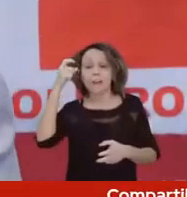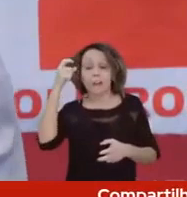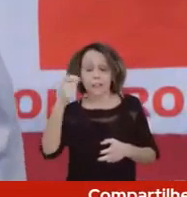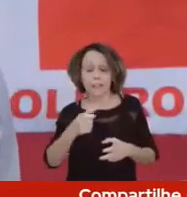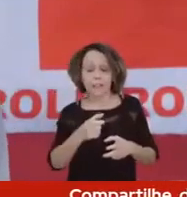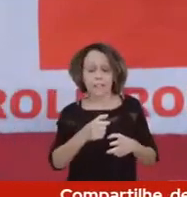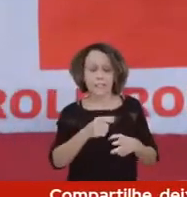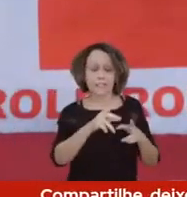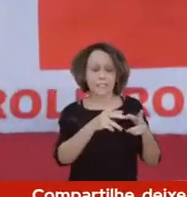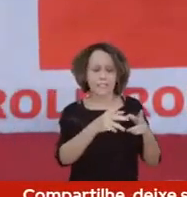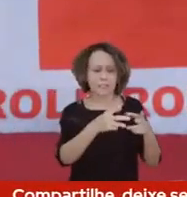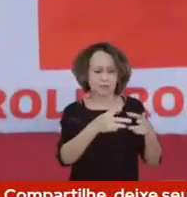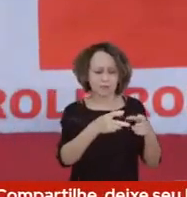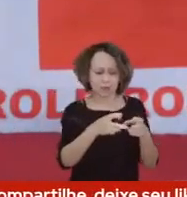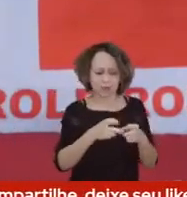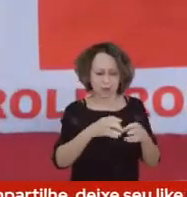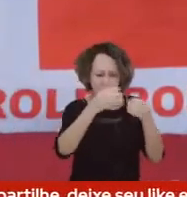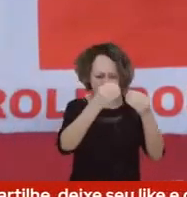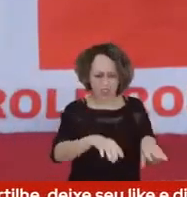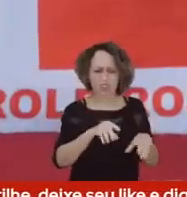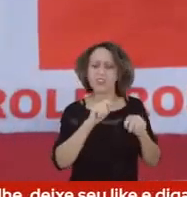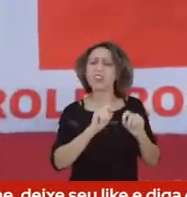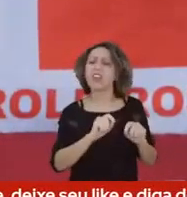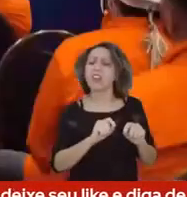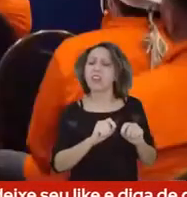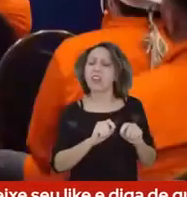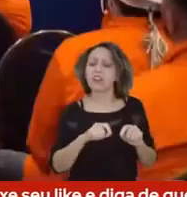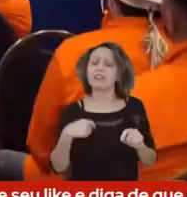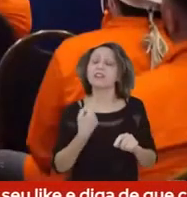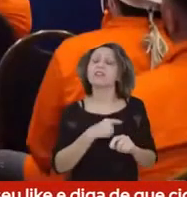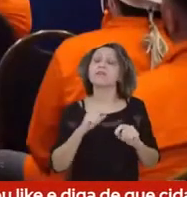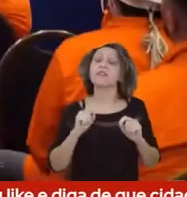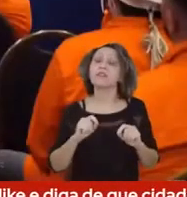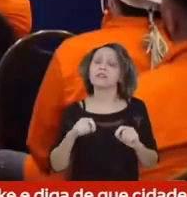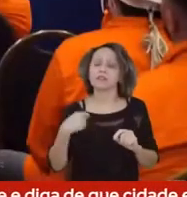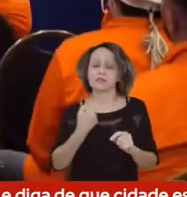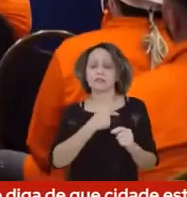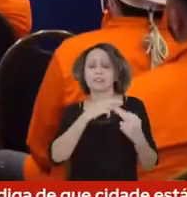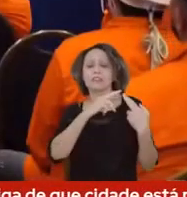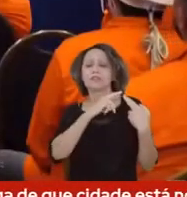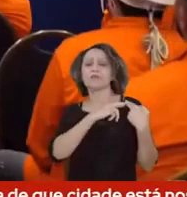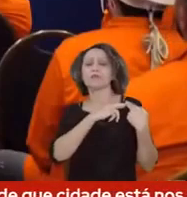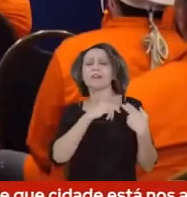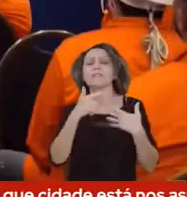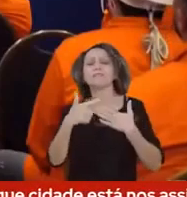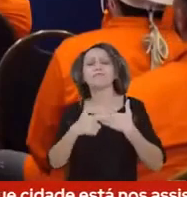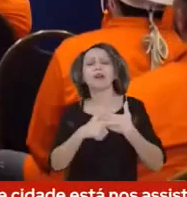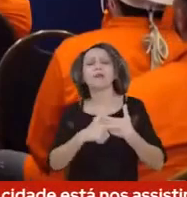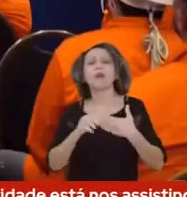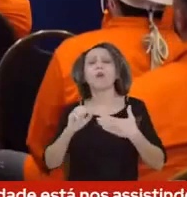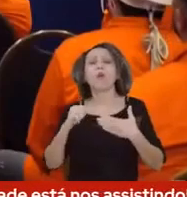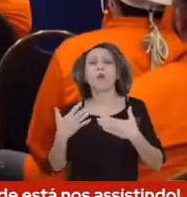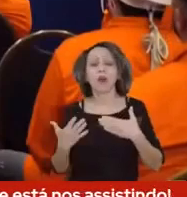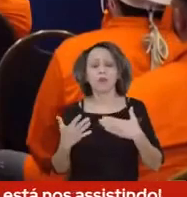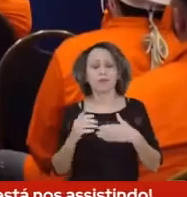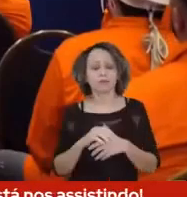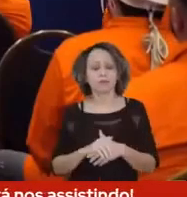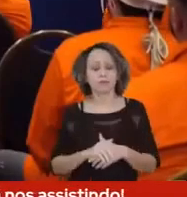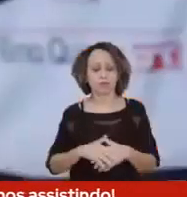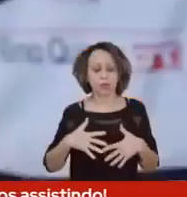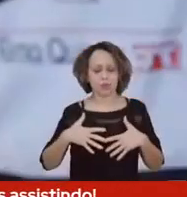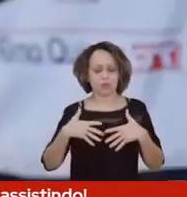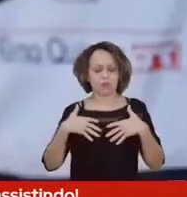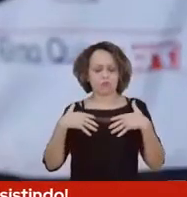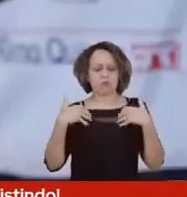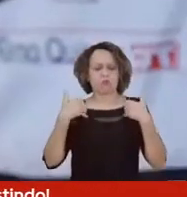nós temos, David, que fazer a nossa tarefa. Eu tenho o maior orgulho do mundo de